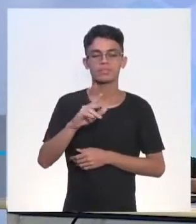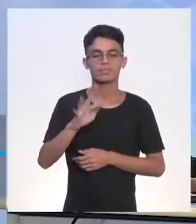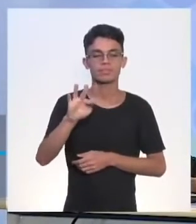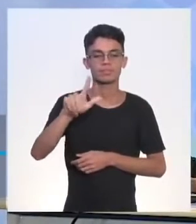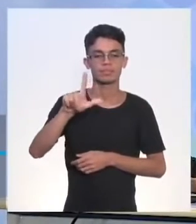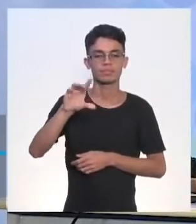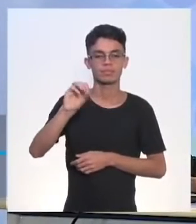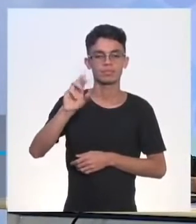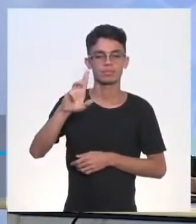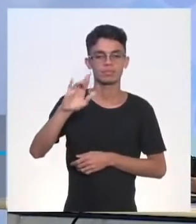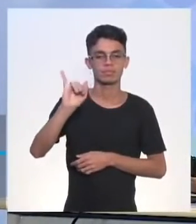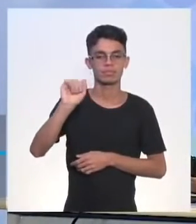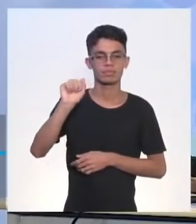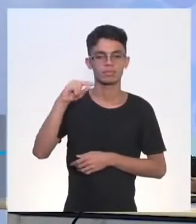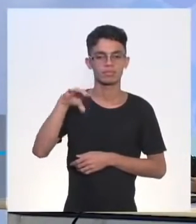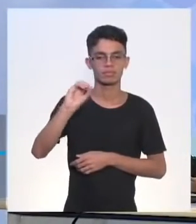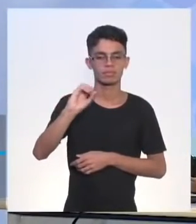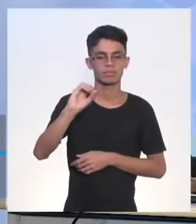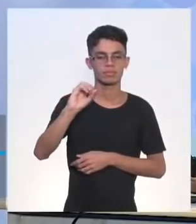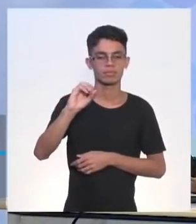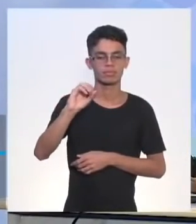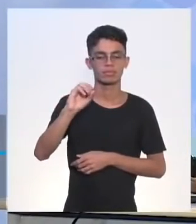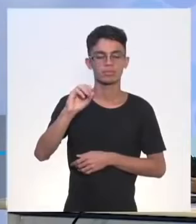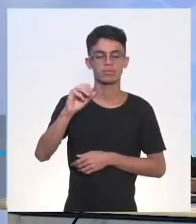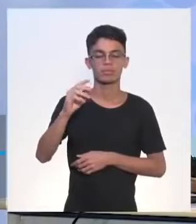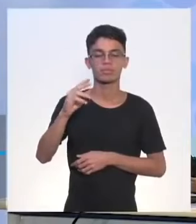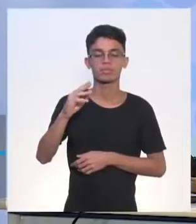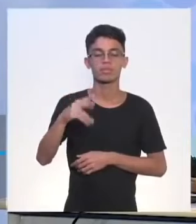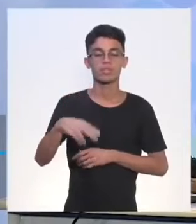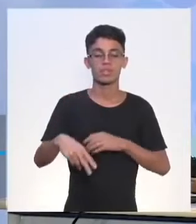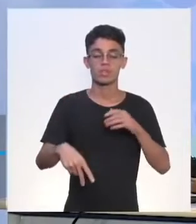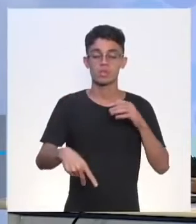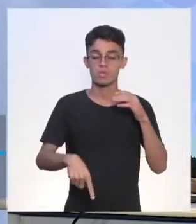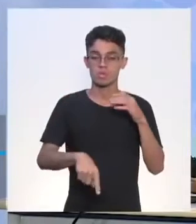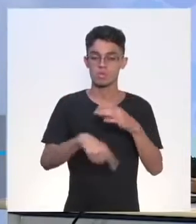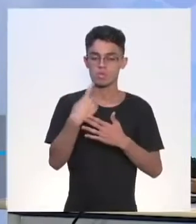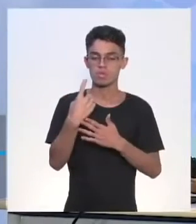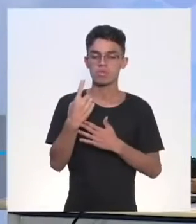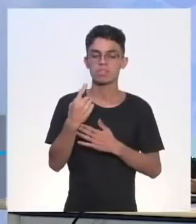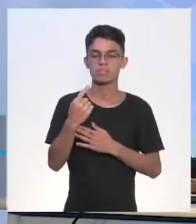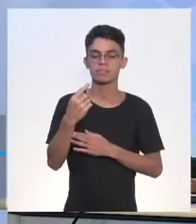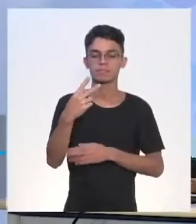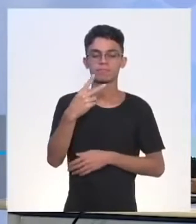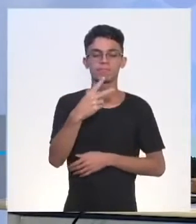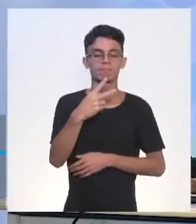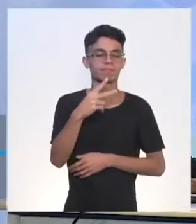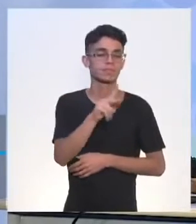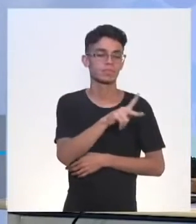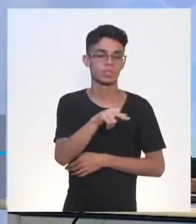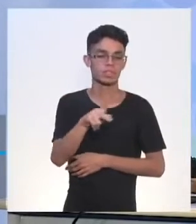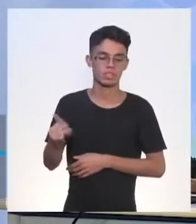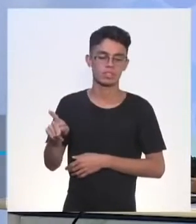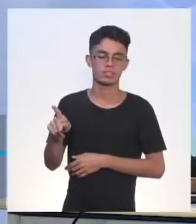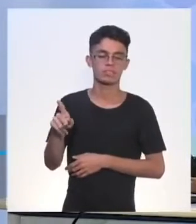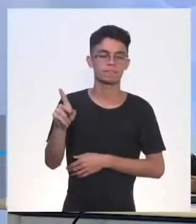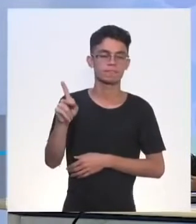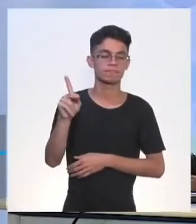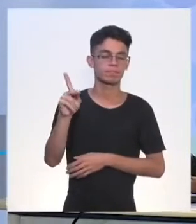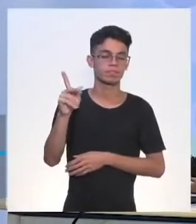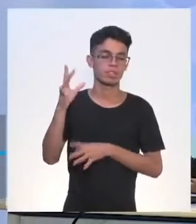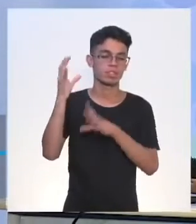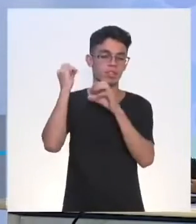do Exército que foram aí os primeiros presidentes da nascedoura